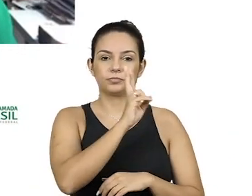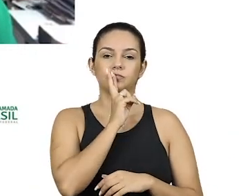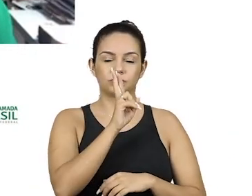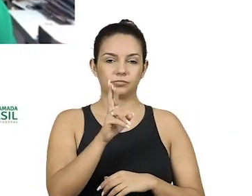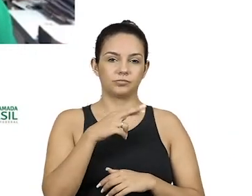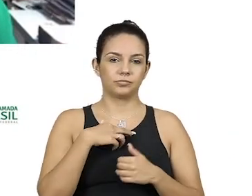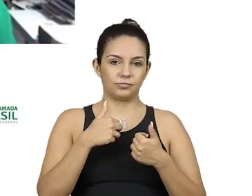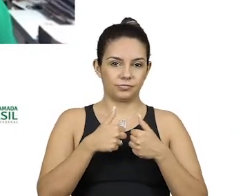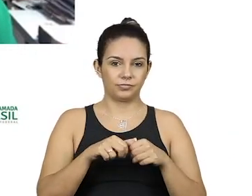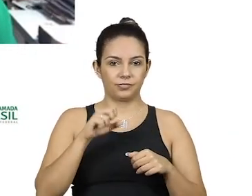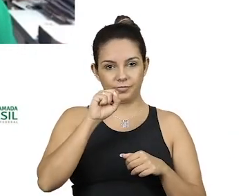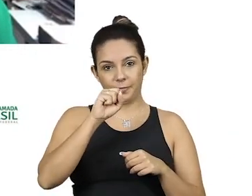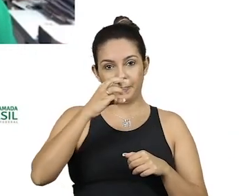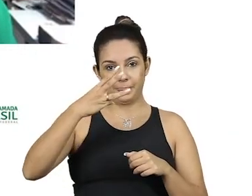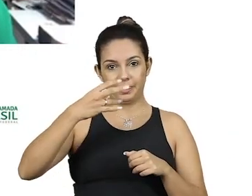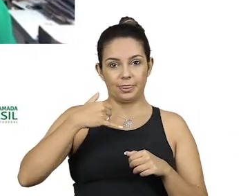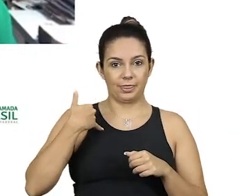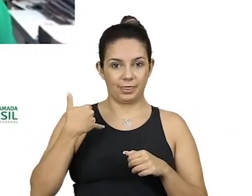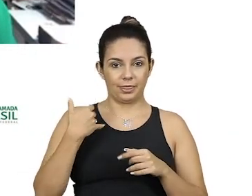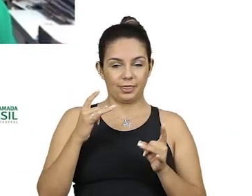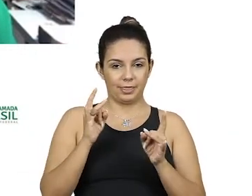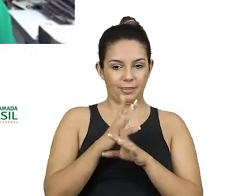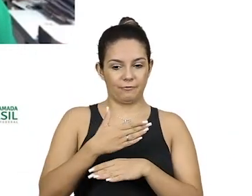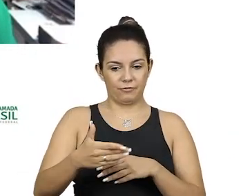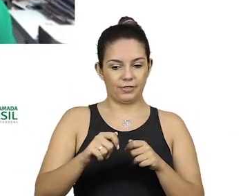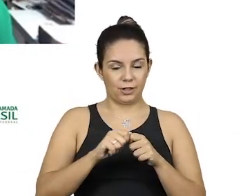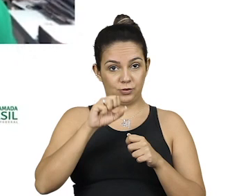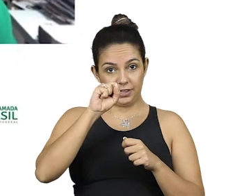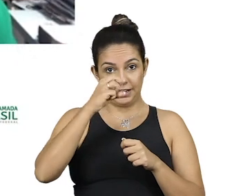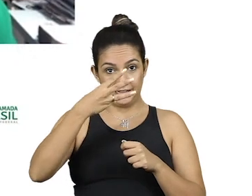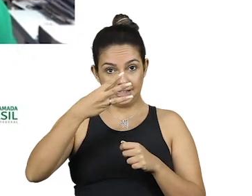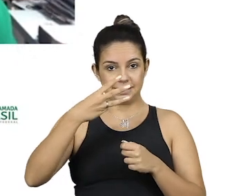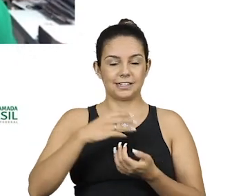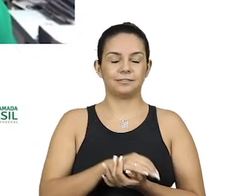Eu estou com 83 anos, acabei de fazer.